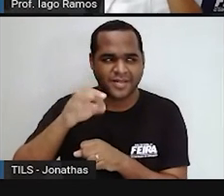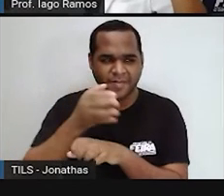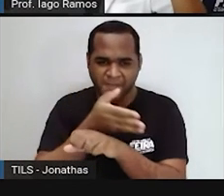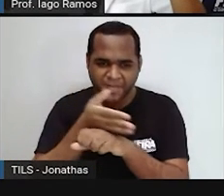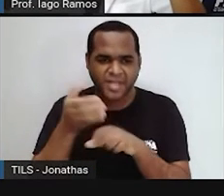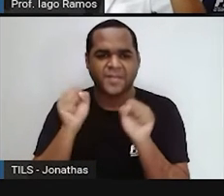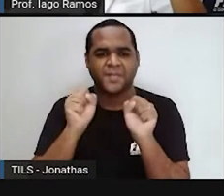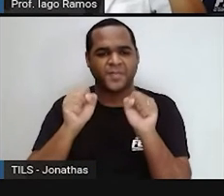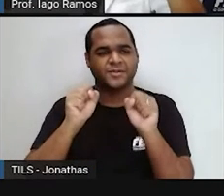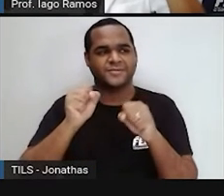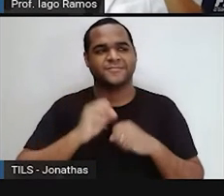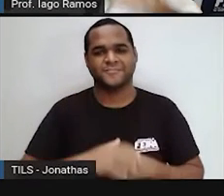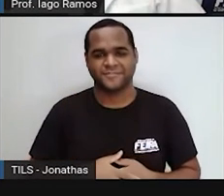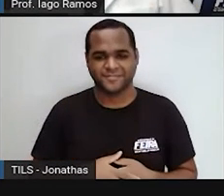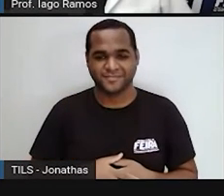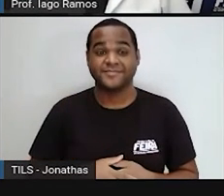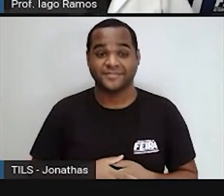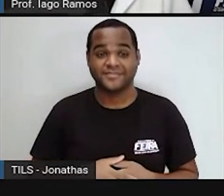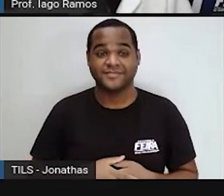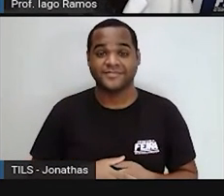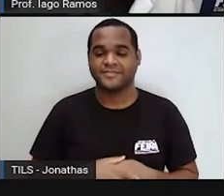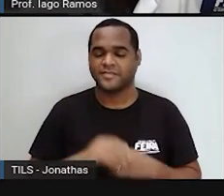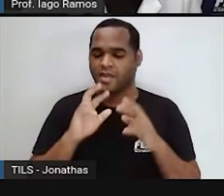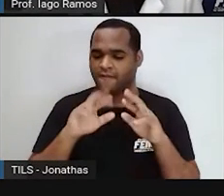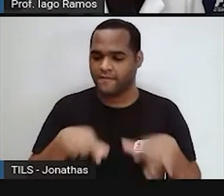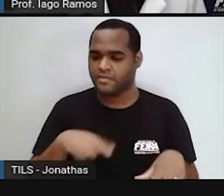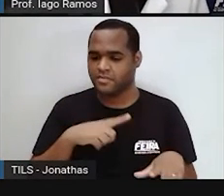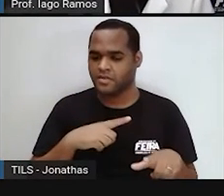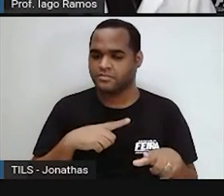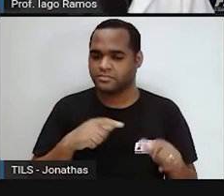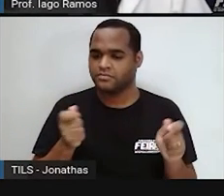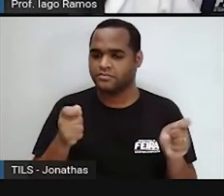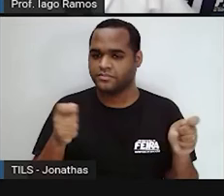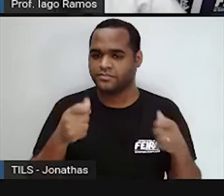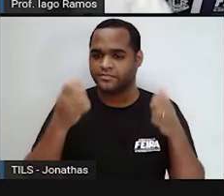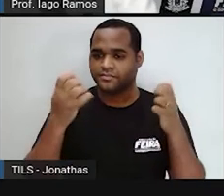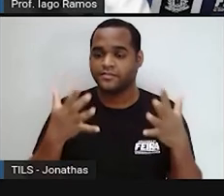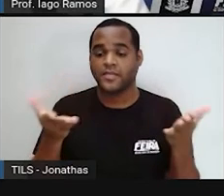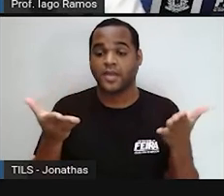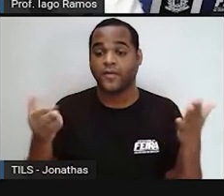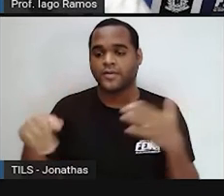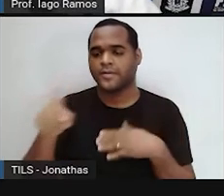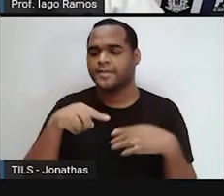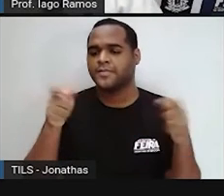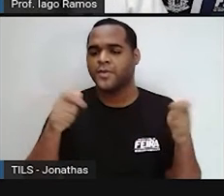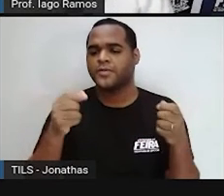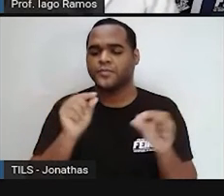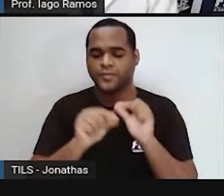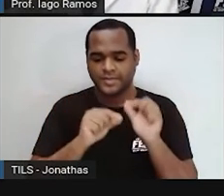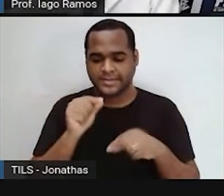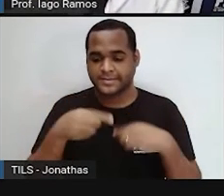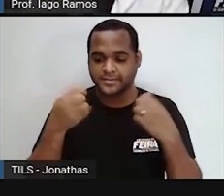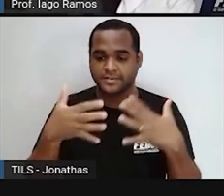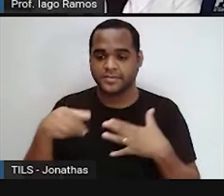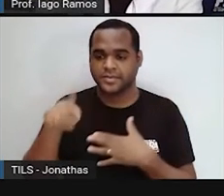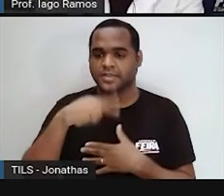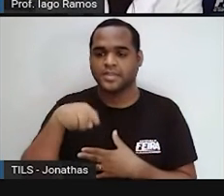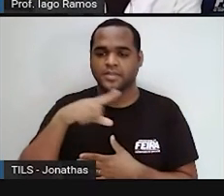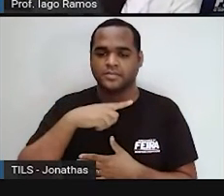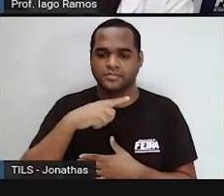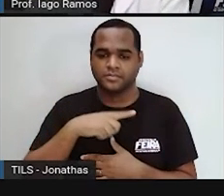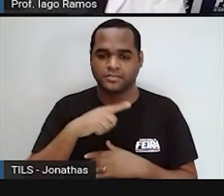tá bom Beleza então esses são os materiais e agora o que é que a gente vai fazer a gente vai fazer